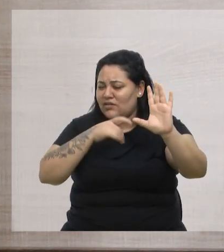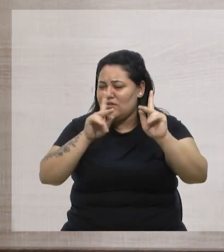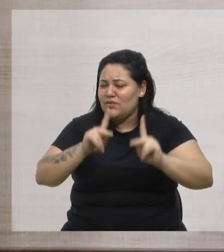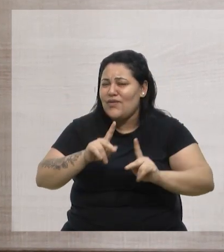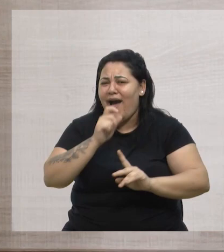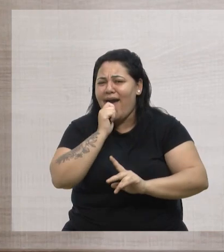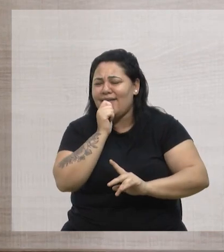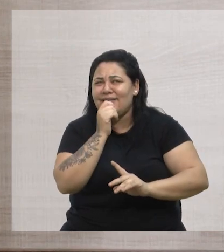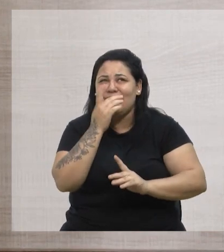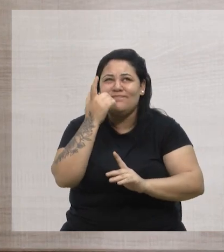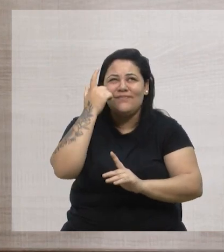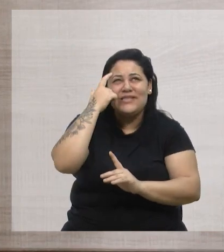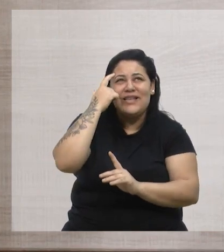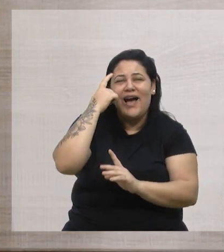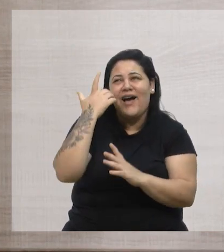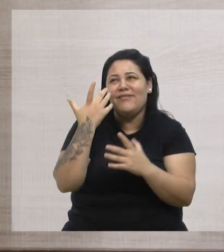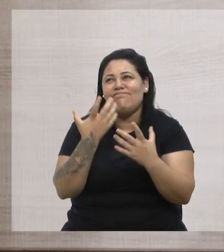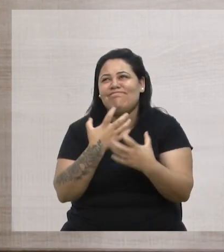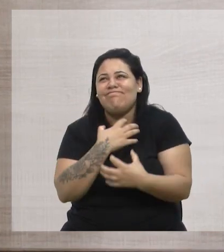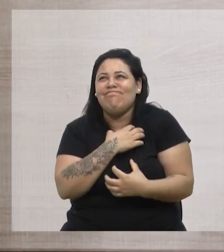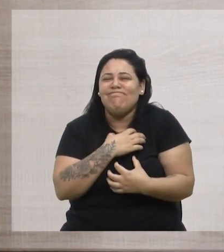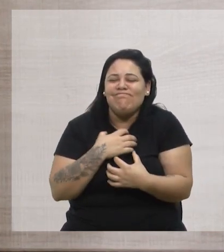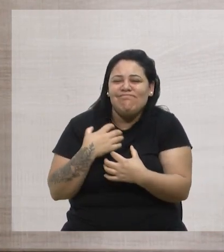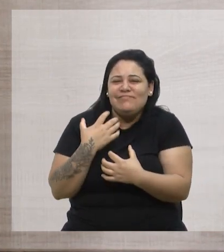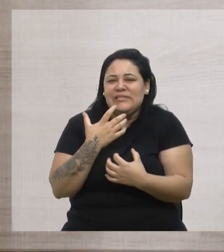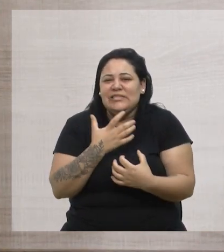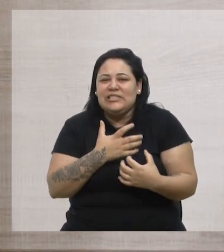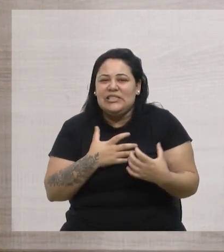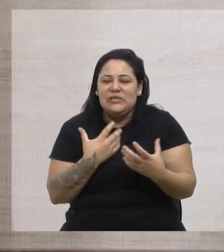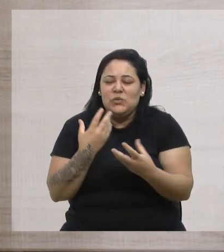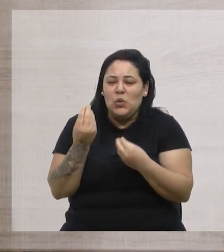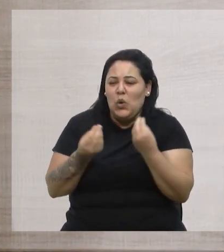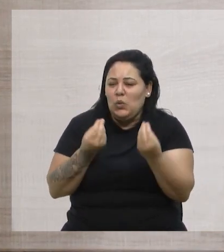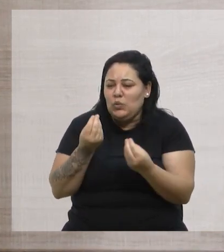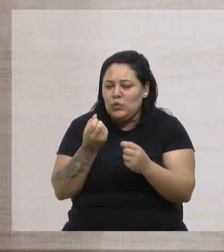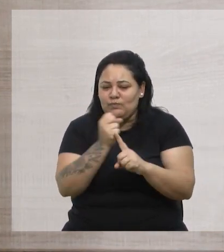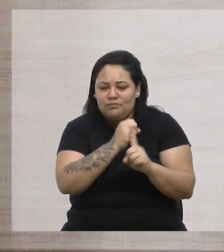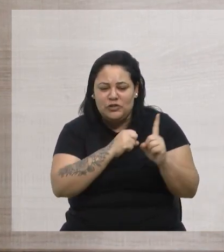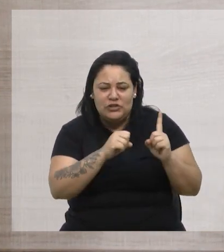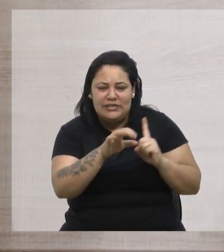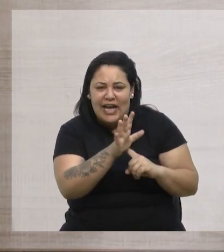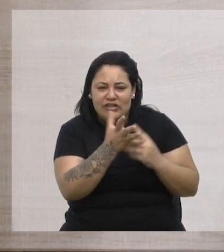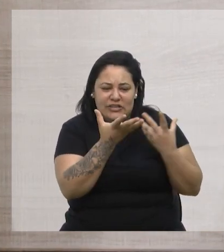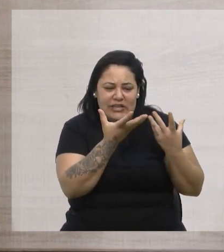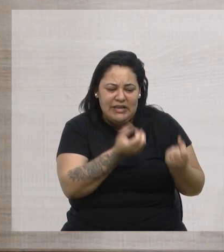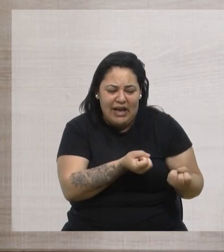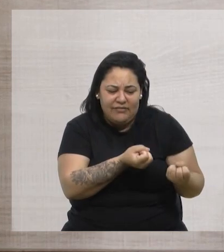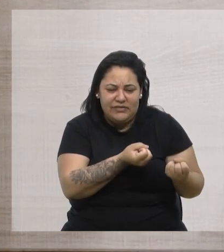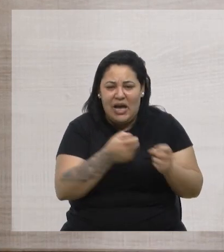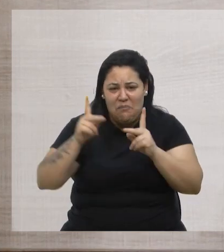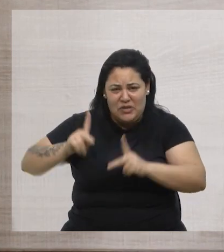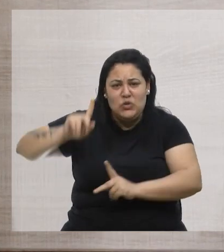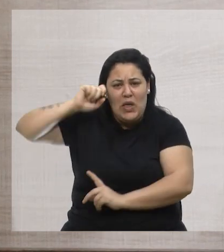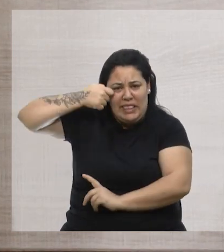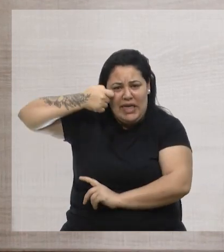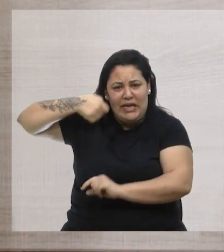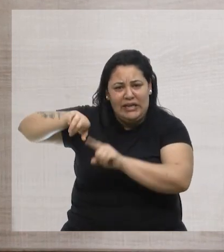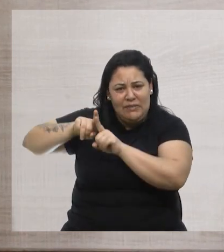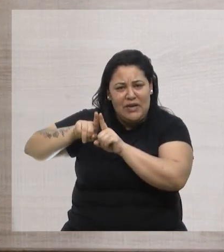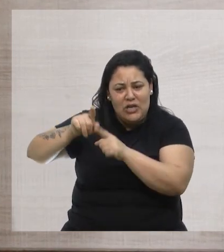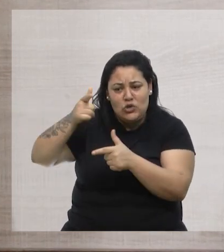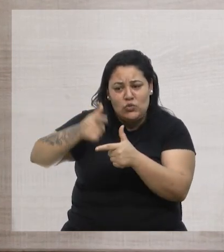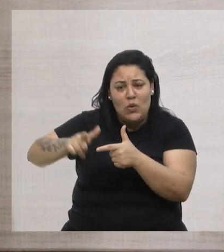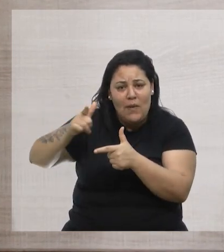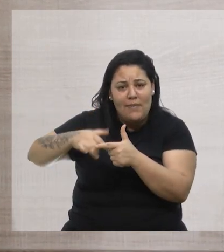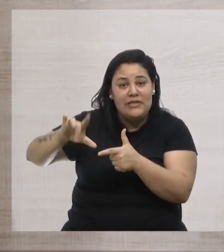e provavelmente os editores ainda estavam naquele mal-estar assim, de como a sociedade estava assimilando os